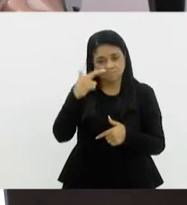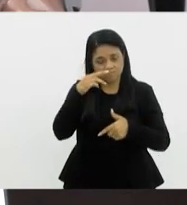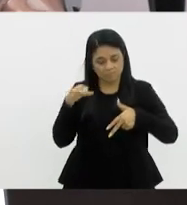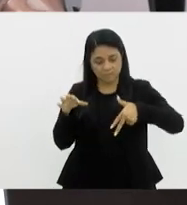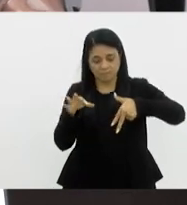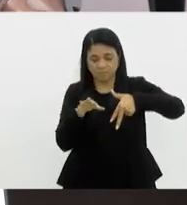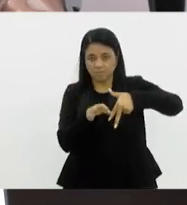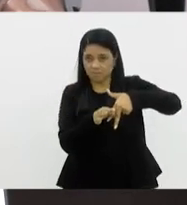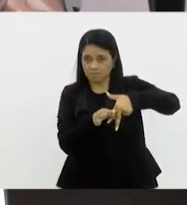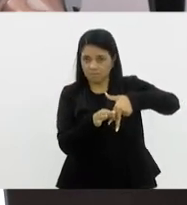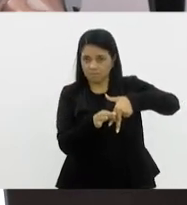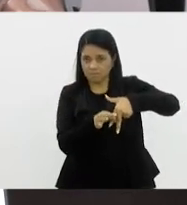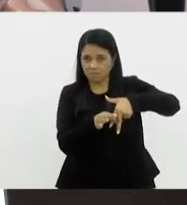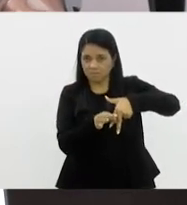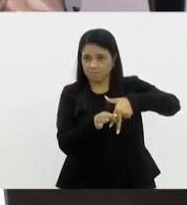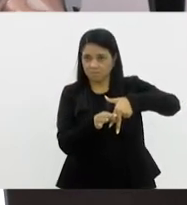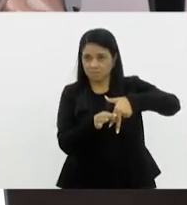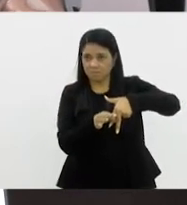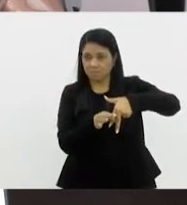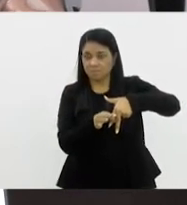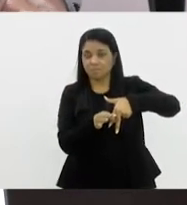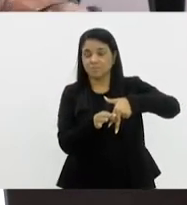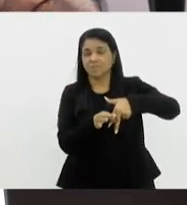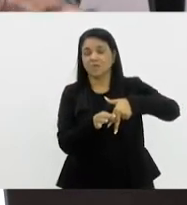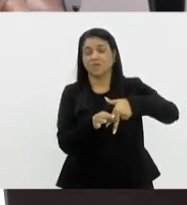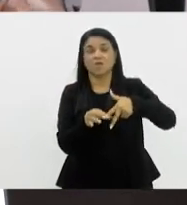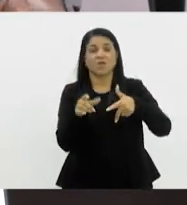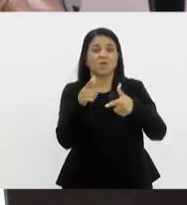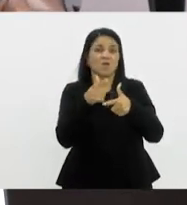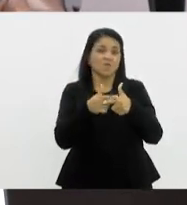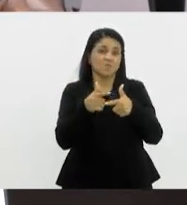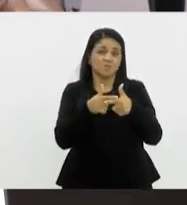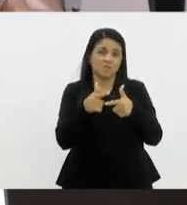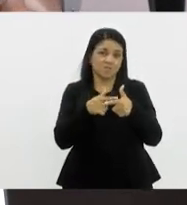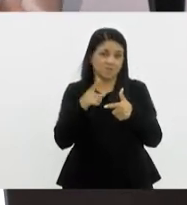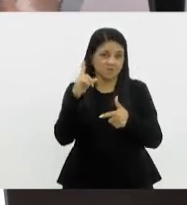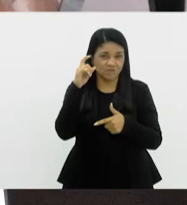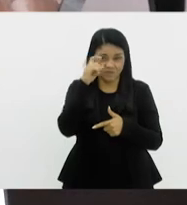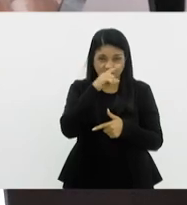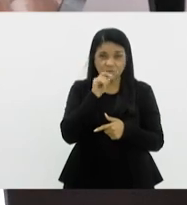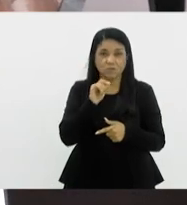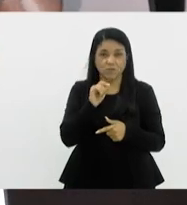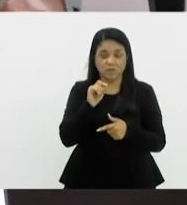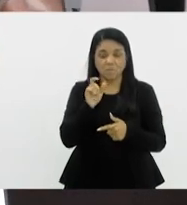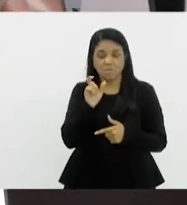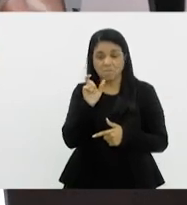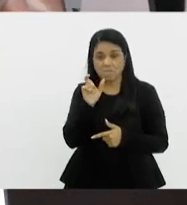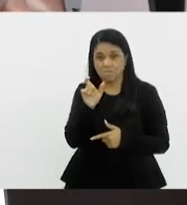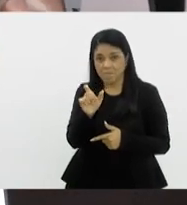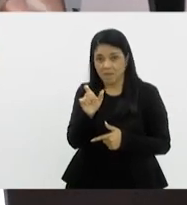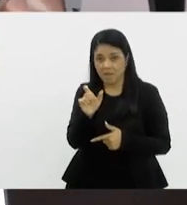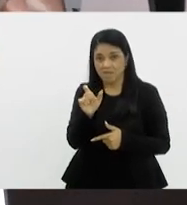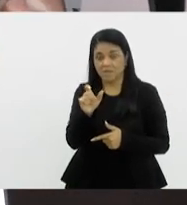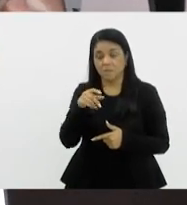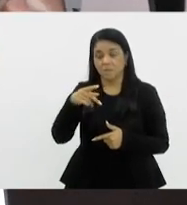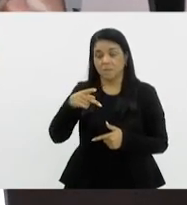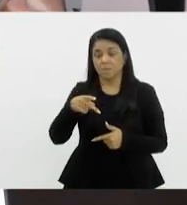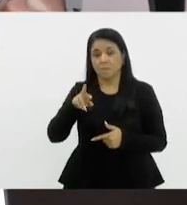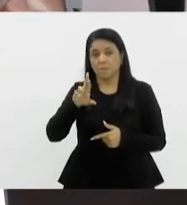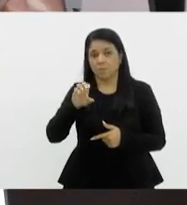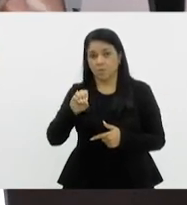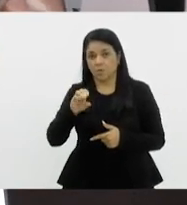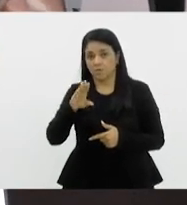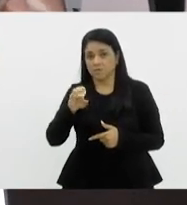eletrônico. Talvez a polêmica toda seja pela palavra procedimentos, porque, se